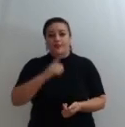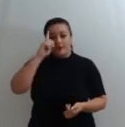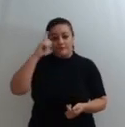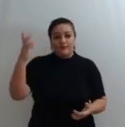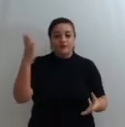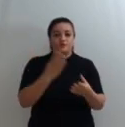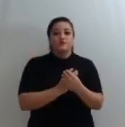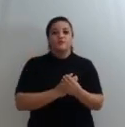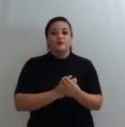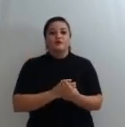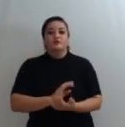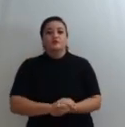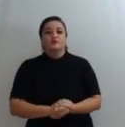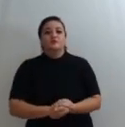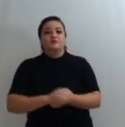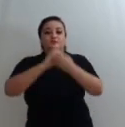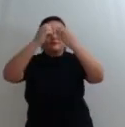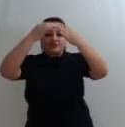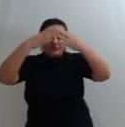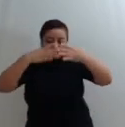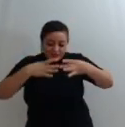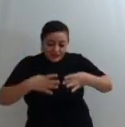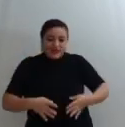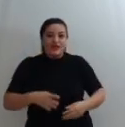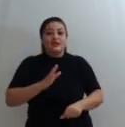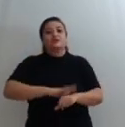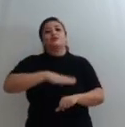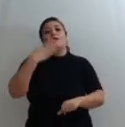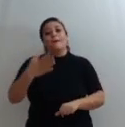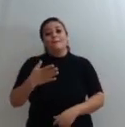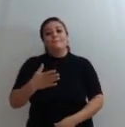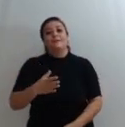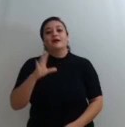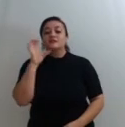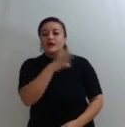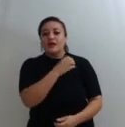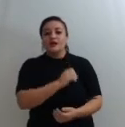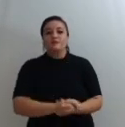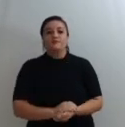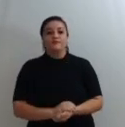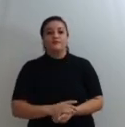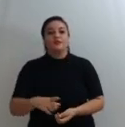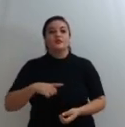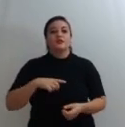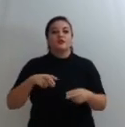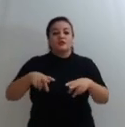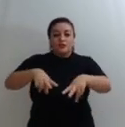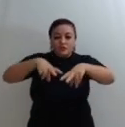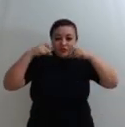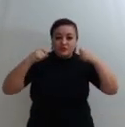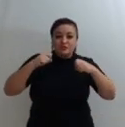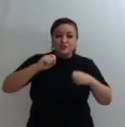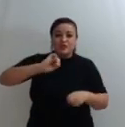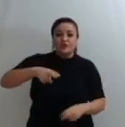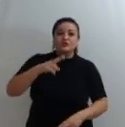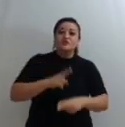que foi desmembrado, está muito mais avançado do que desse rapaz, tem o júri marcado para julho de